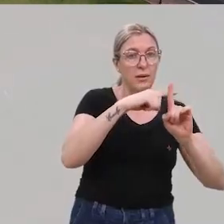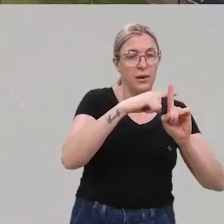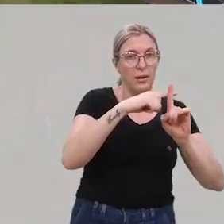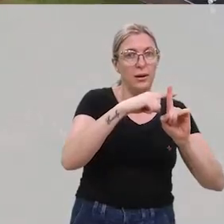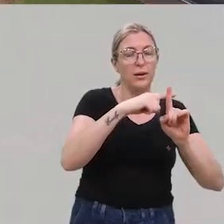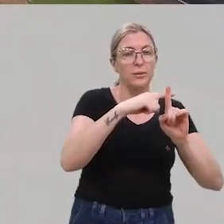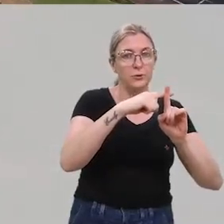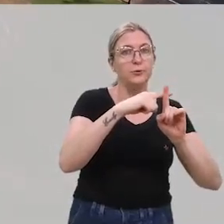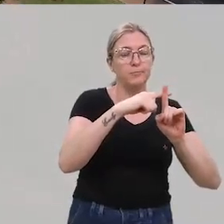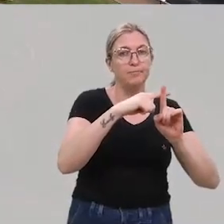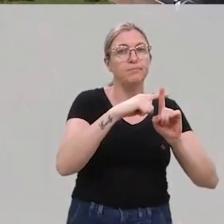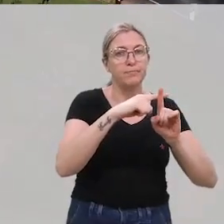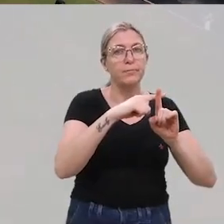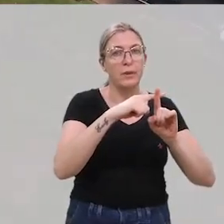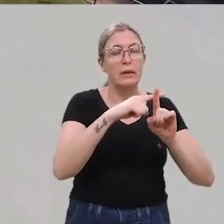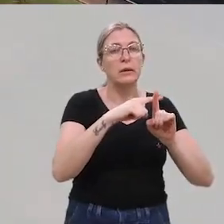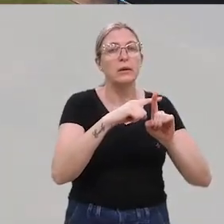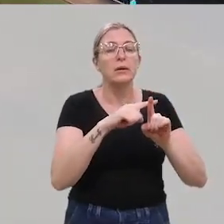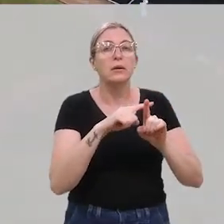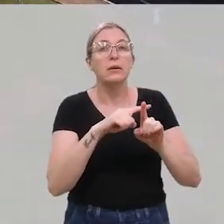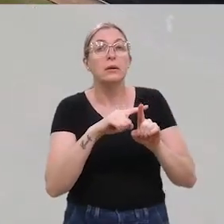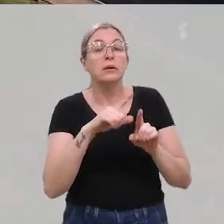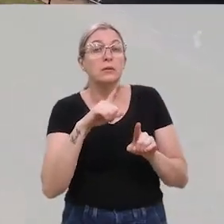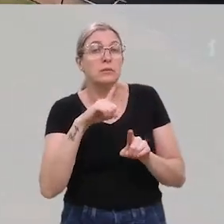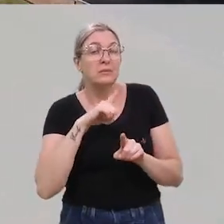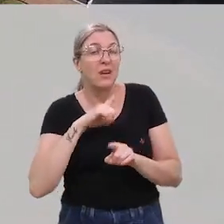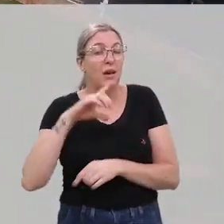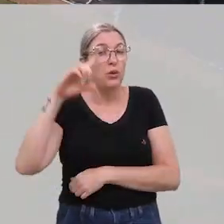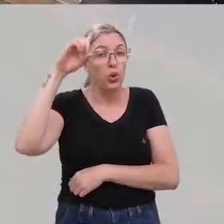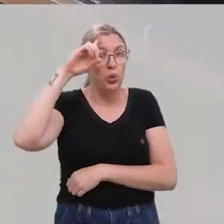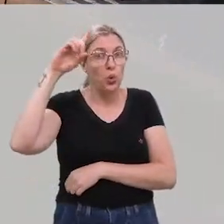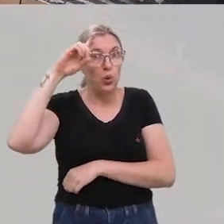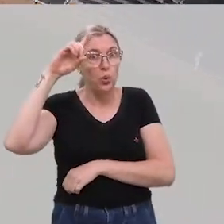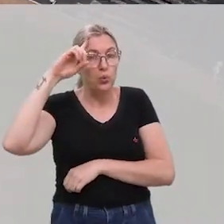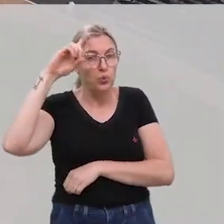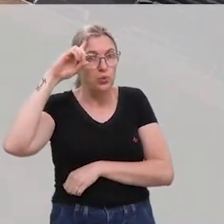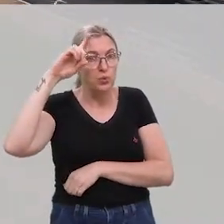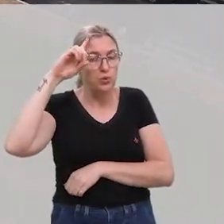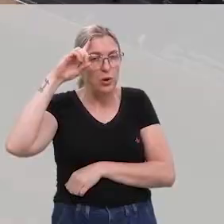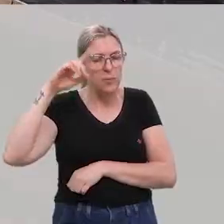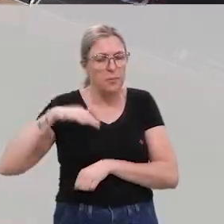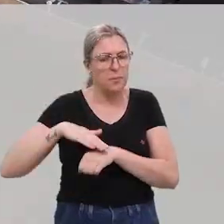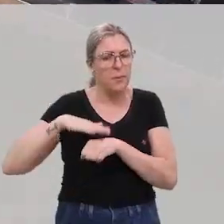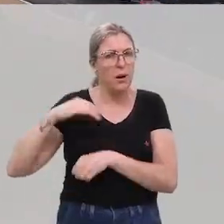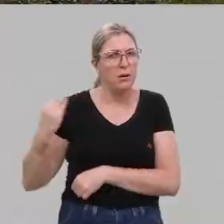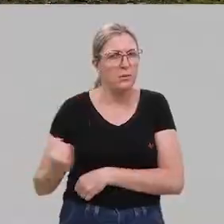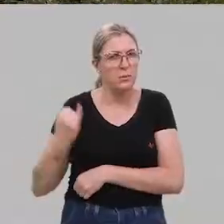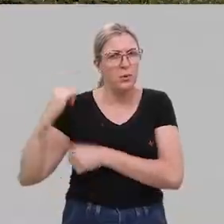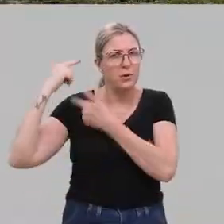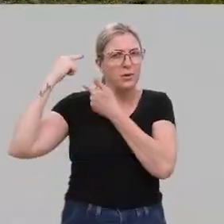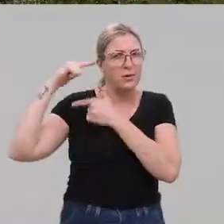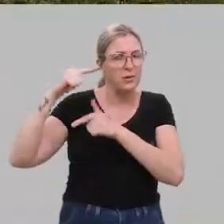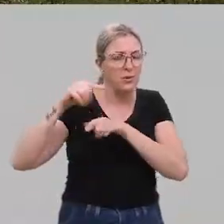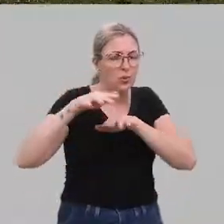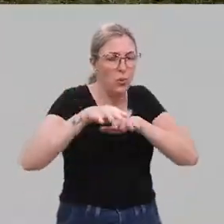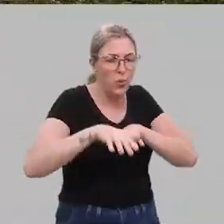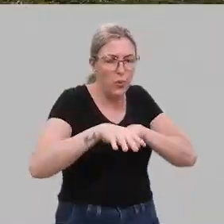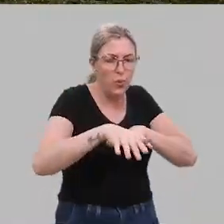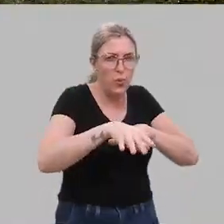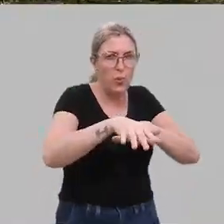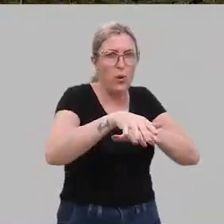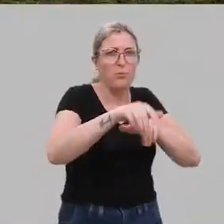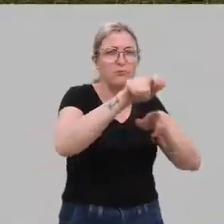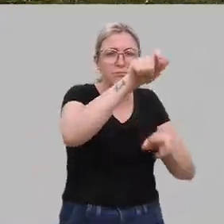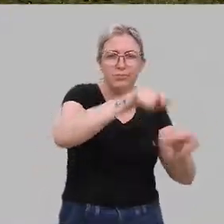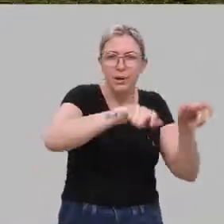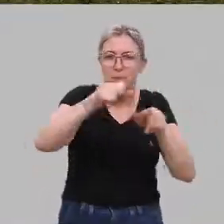ao seminário, os fiéis aproveitam a beleza do santuário, também consagrado a Fátima, e que recebe no seu dia a